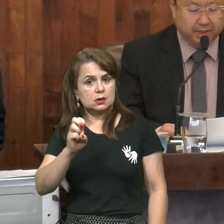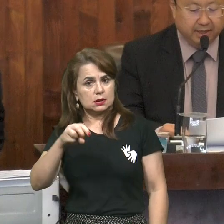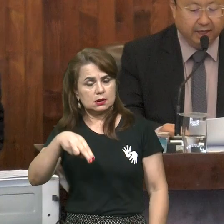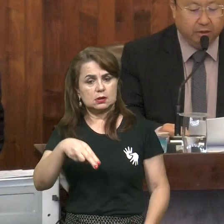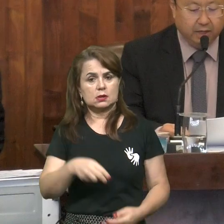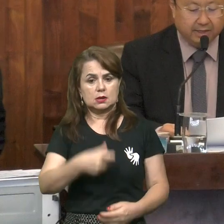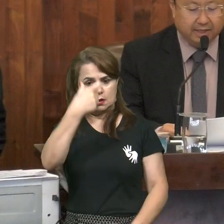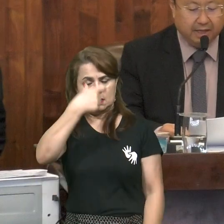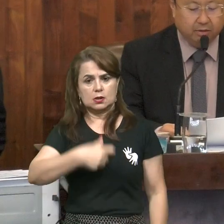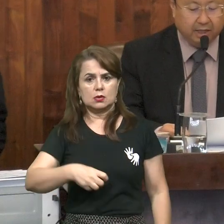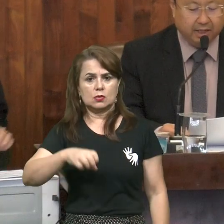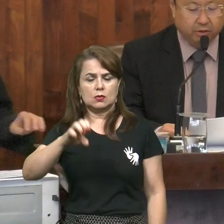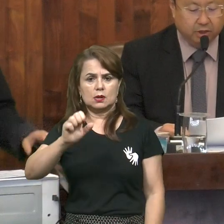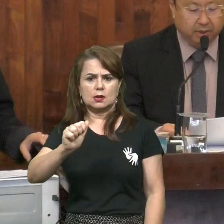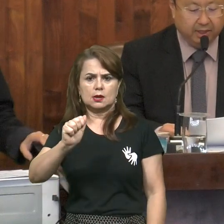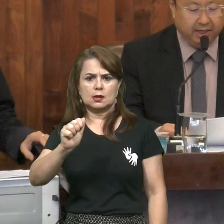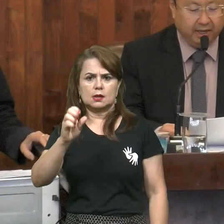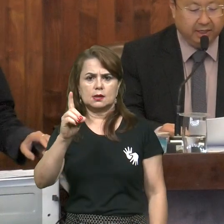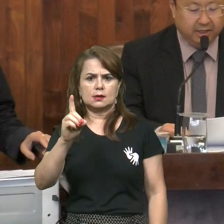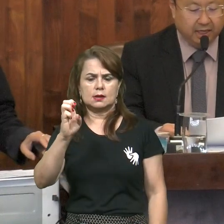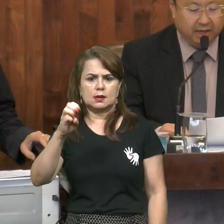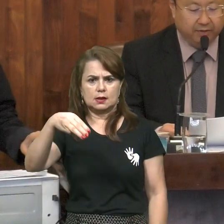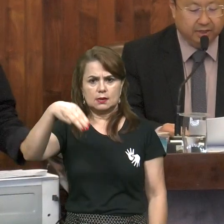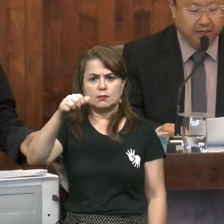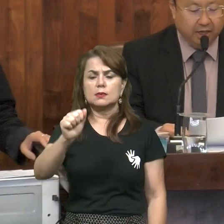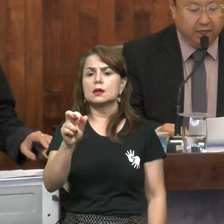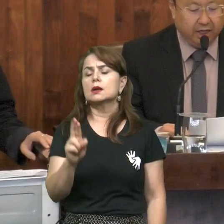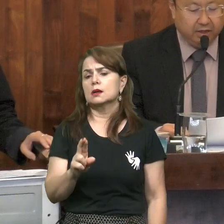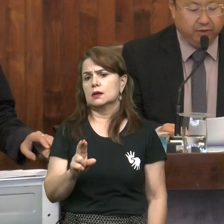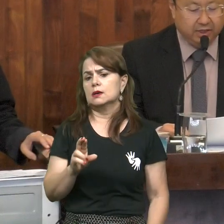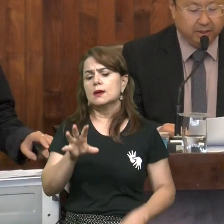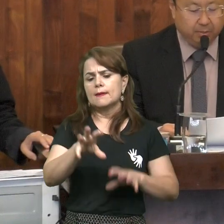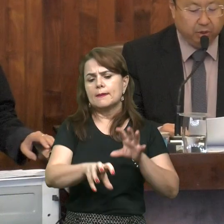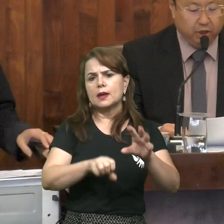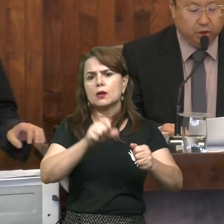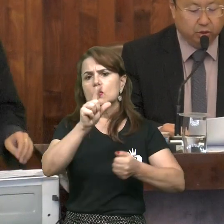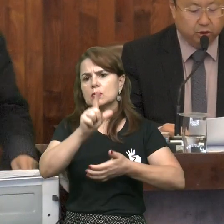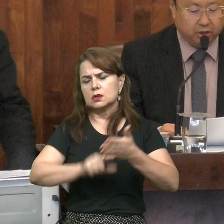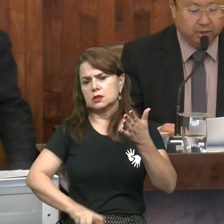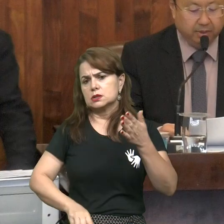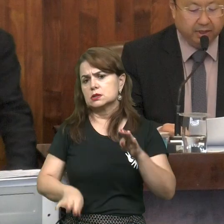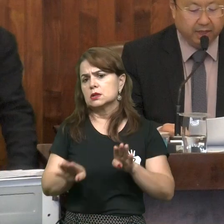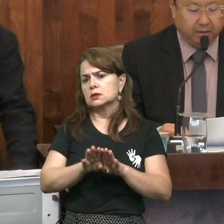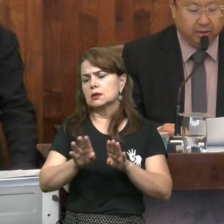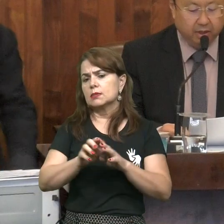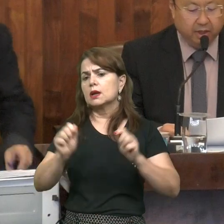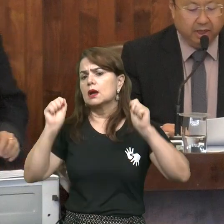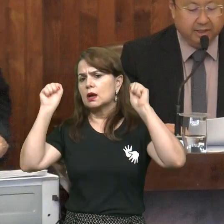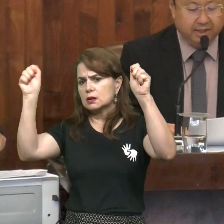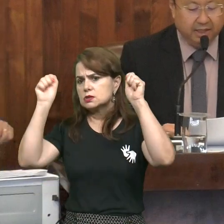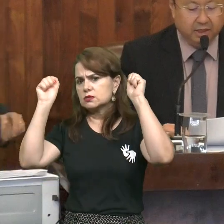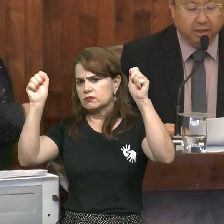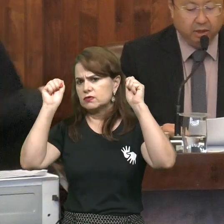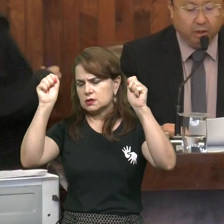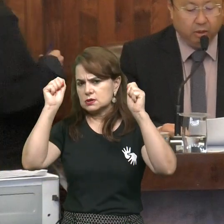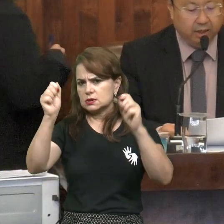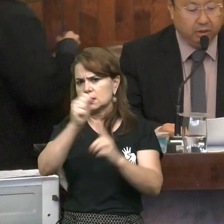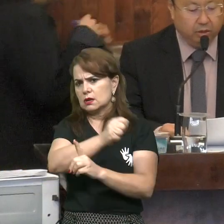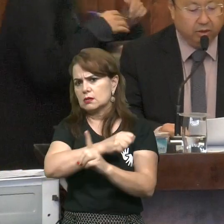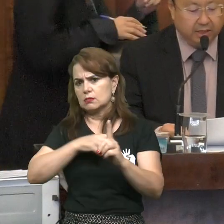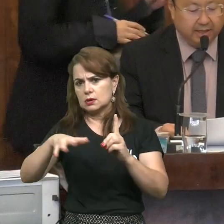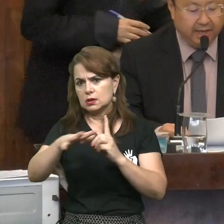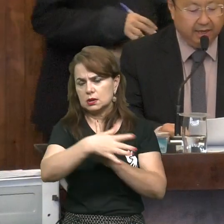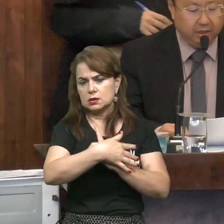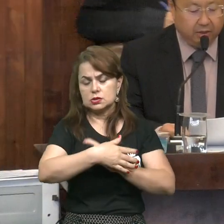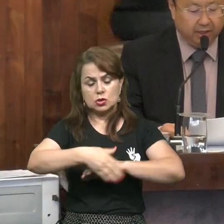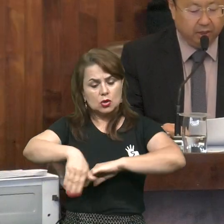Jesus, brasileiro, casado, catador de materiais recicláveis e ativista político socioambiental. Residente, cito a rua